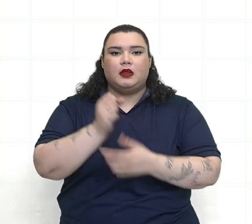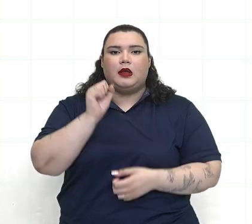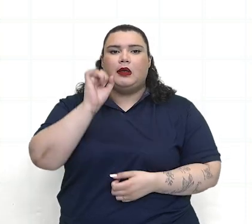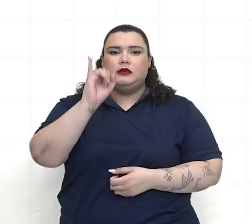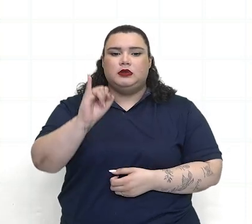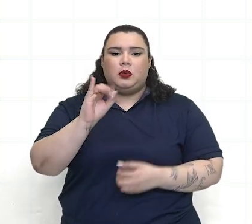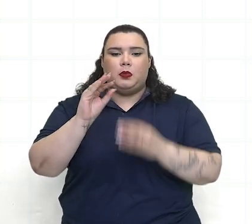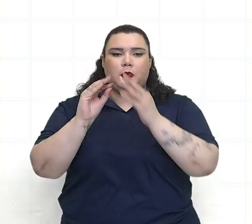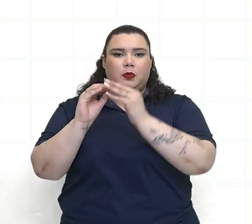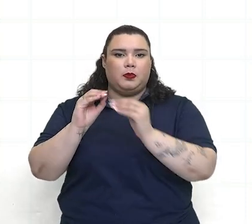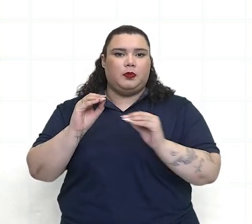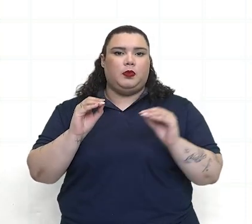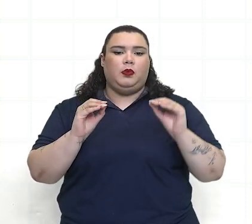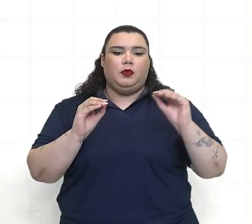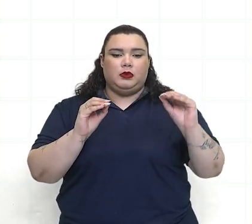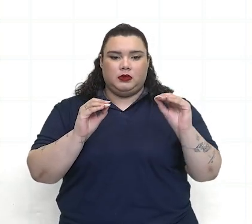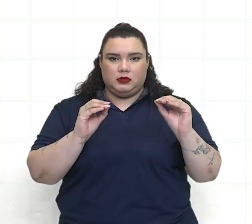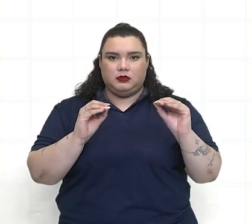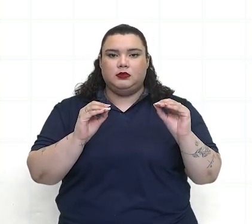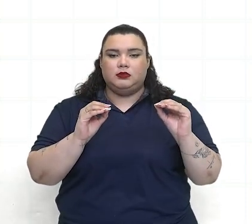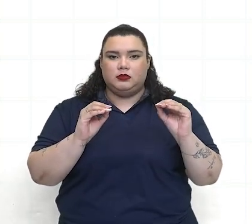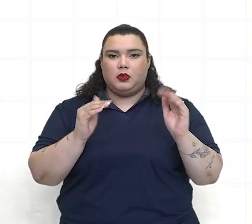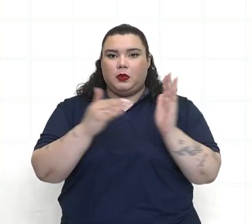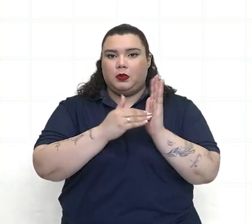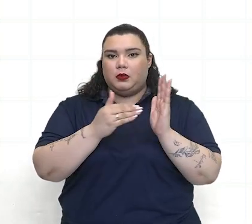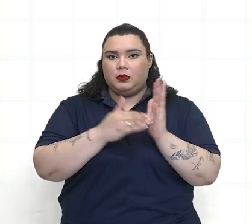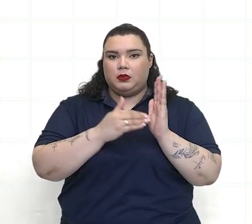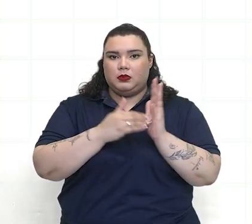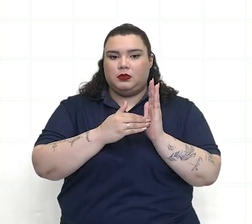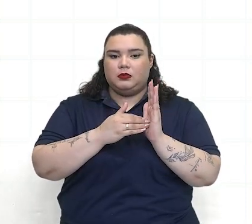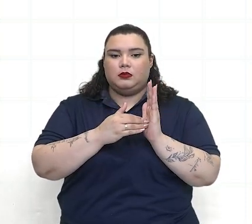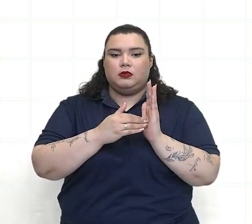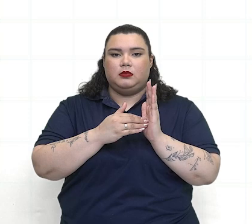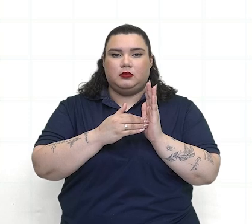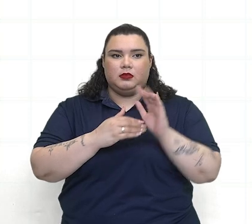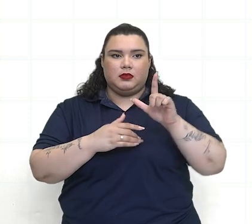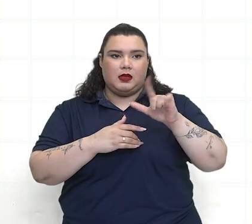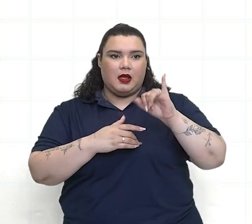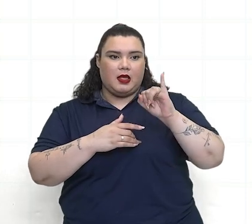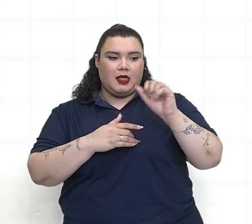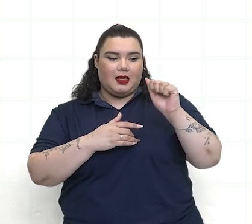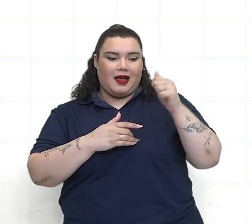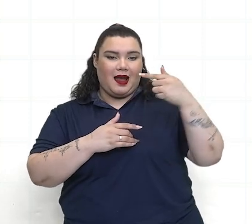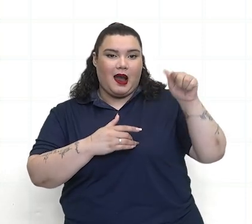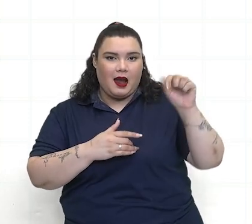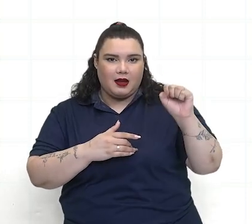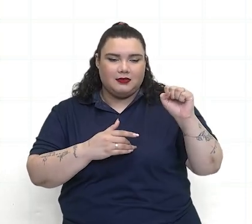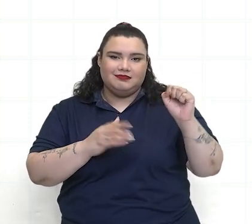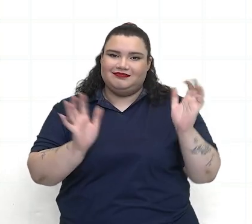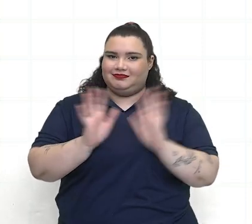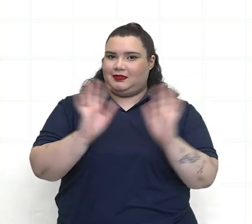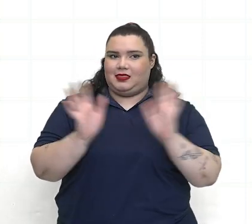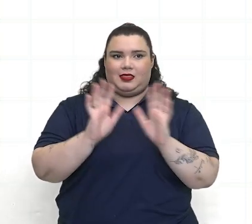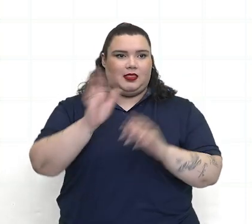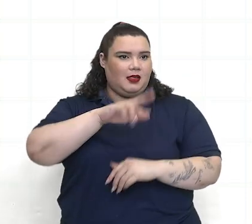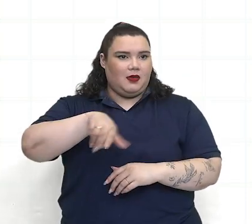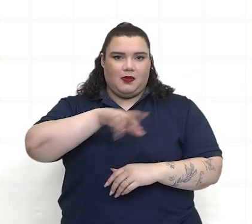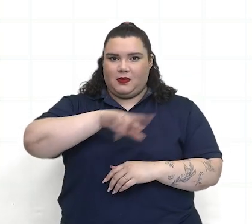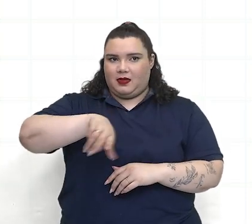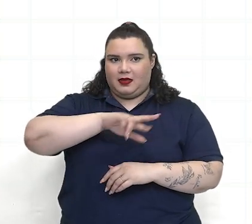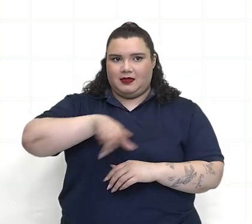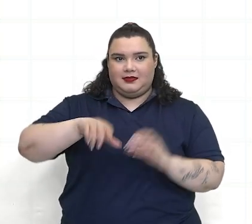eu deslocar para trás, para a última, ficaria camelias? Também não é assim que se